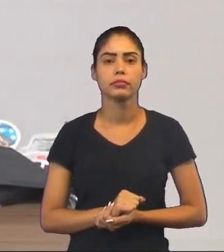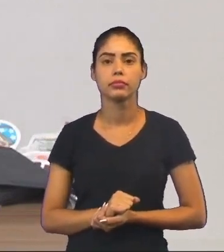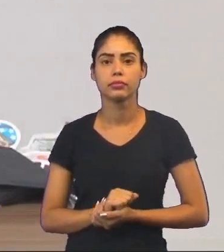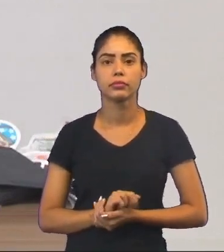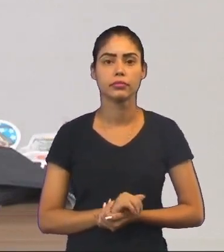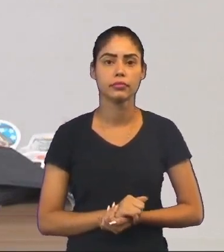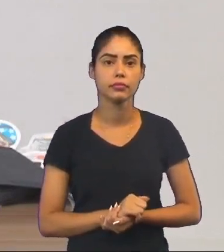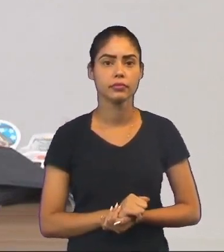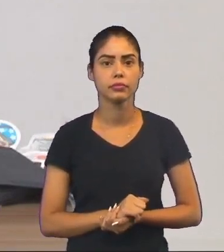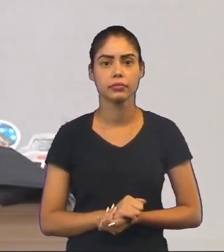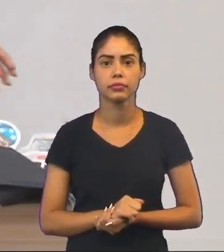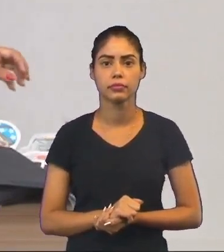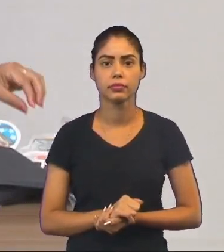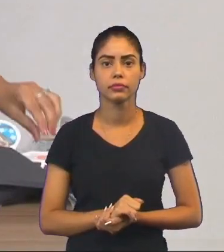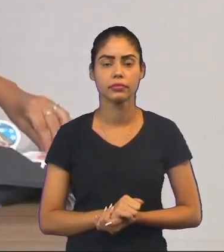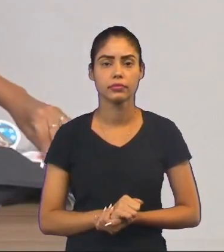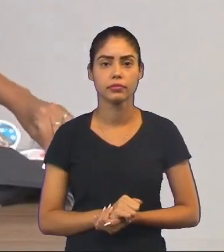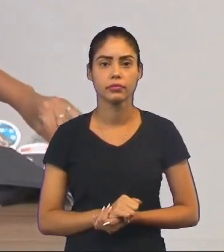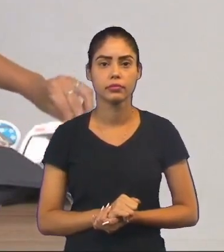pelos trilhos.